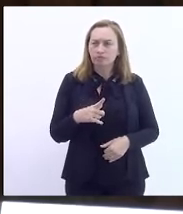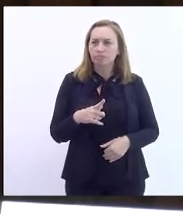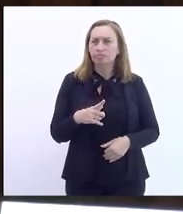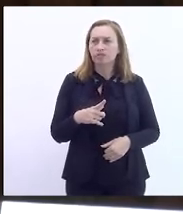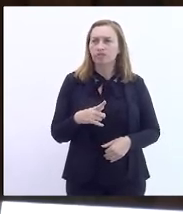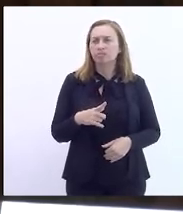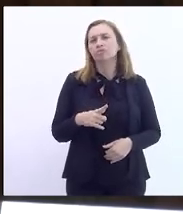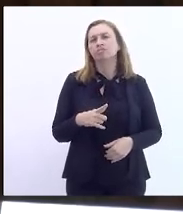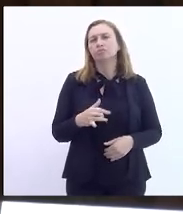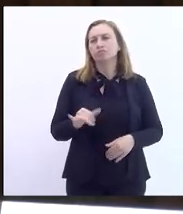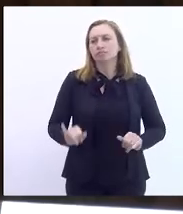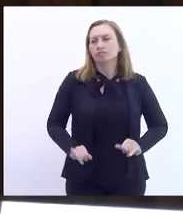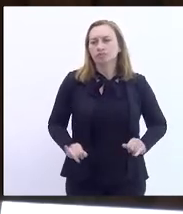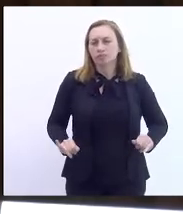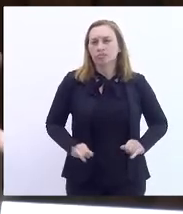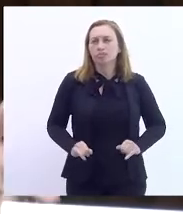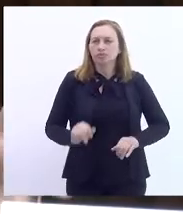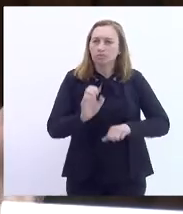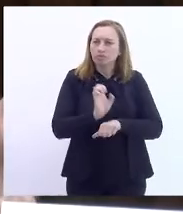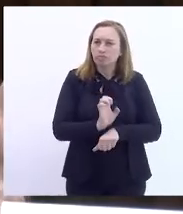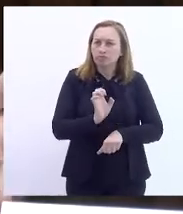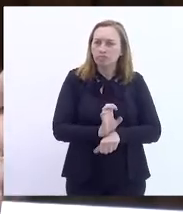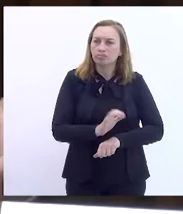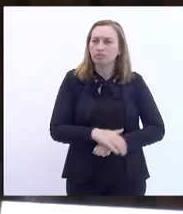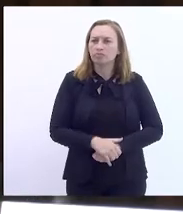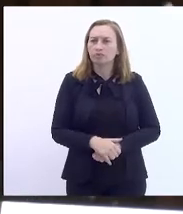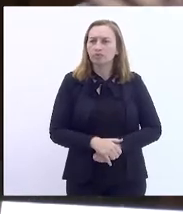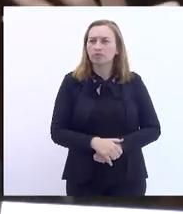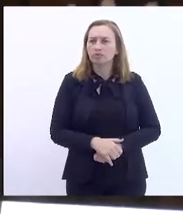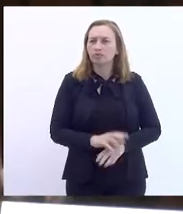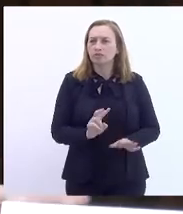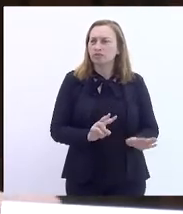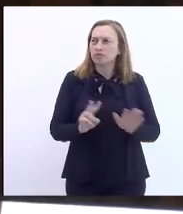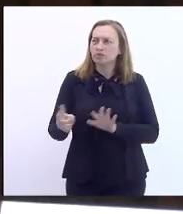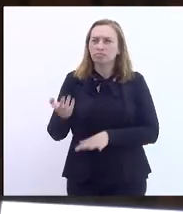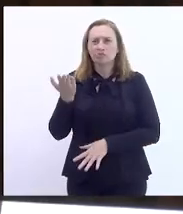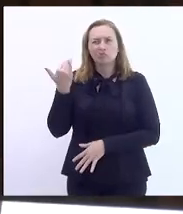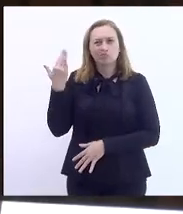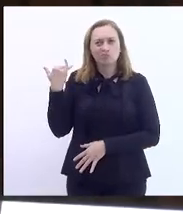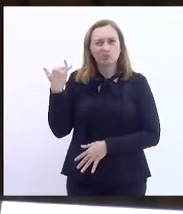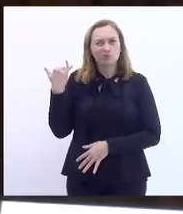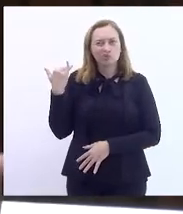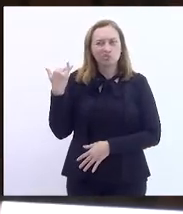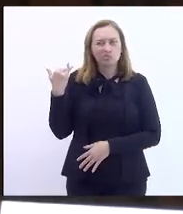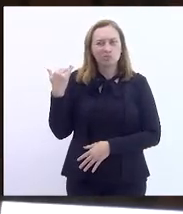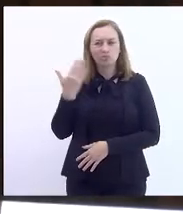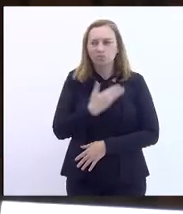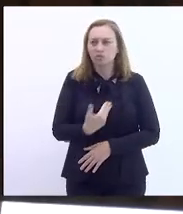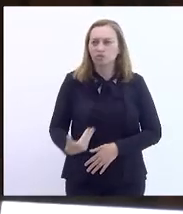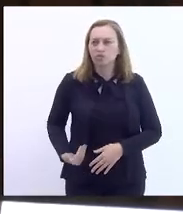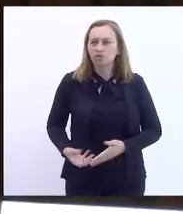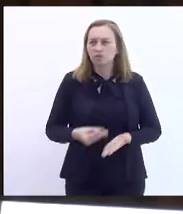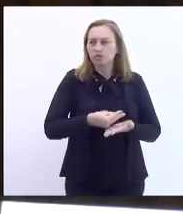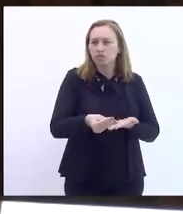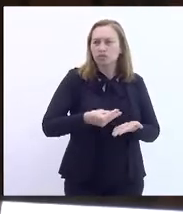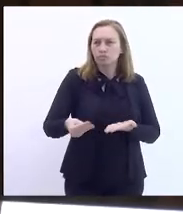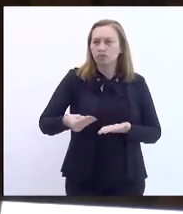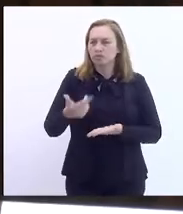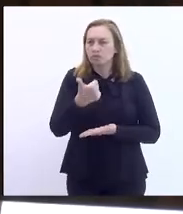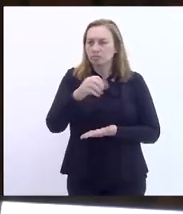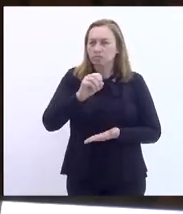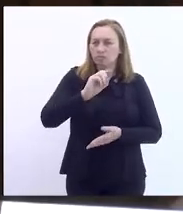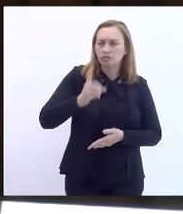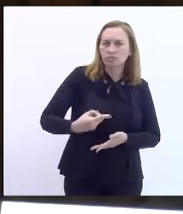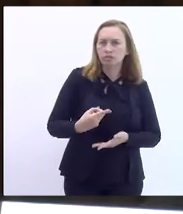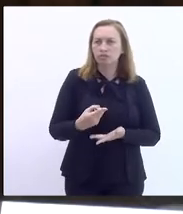armado do Estado né não à toa semana passada tá o governador distribuindo 10 mil